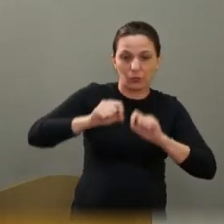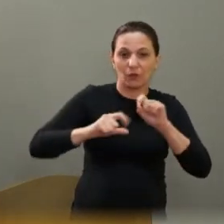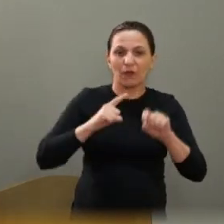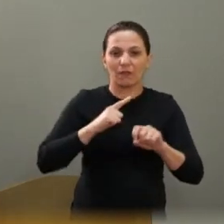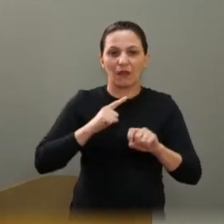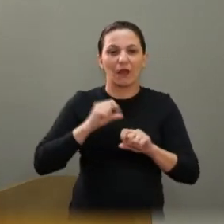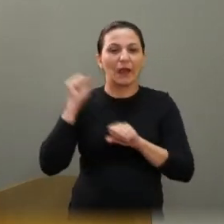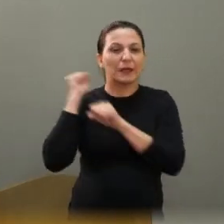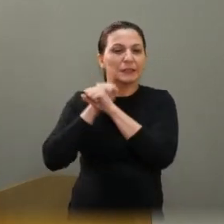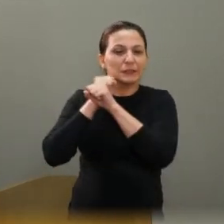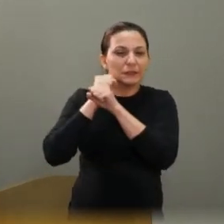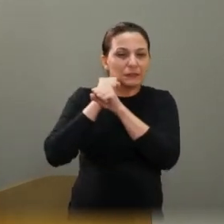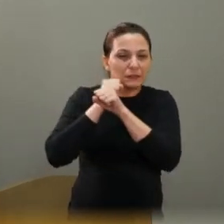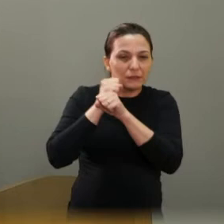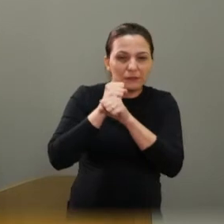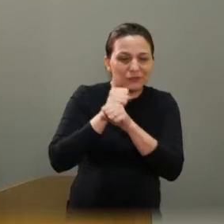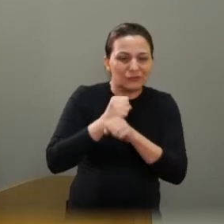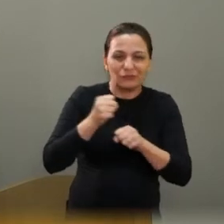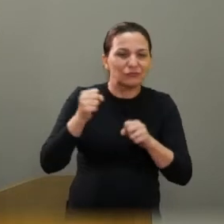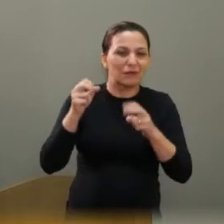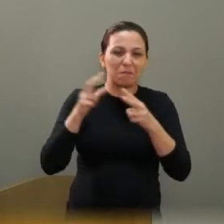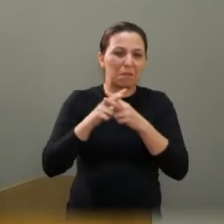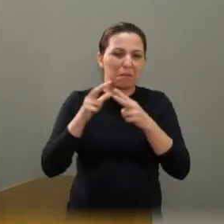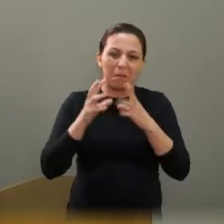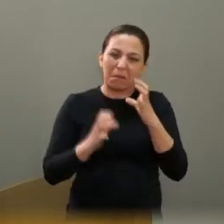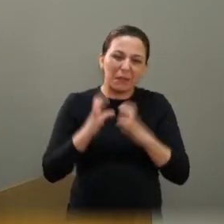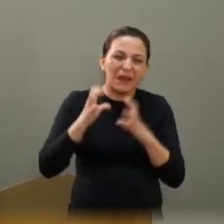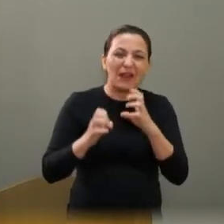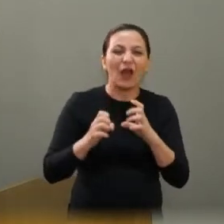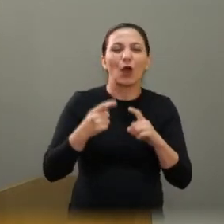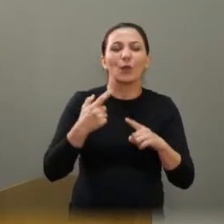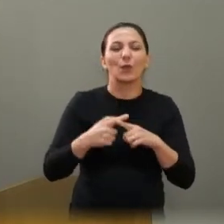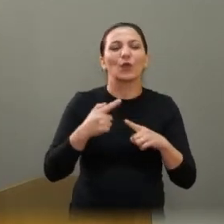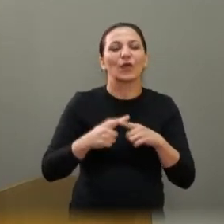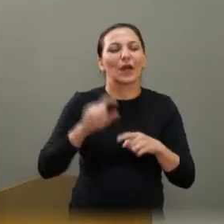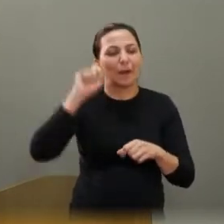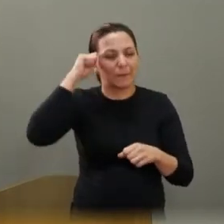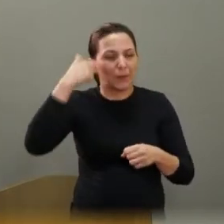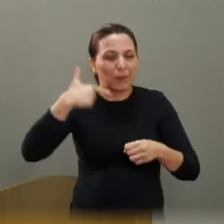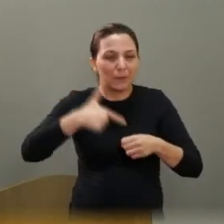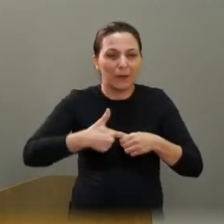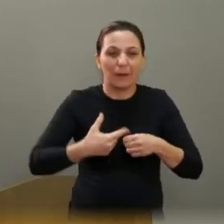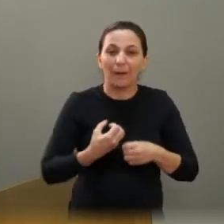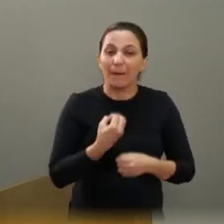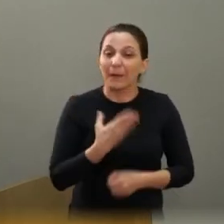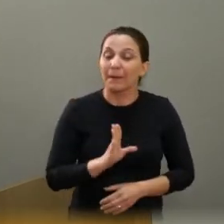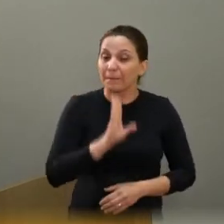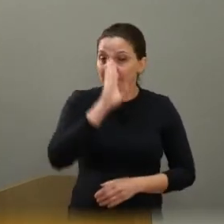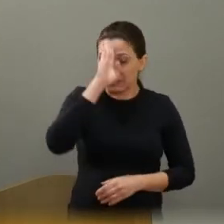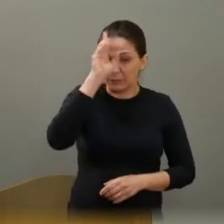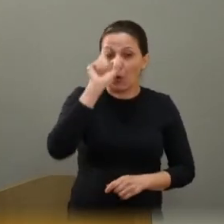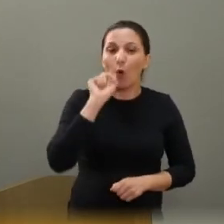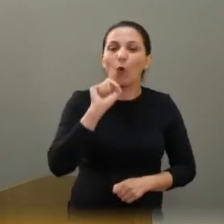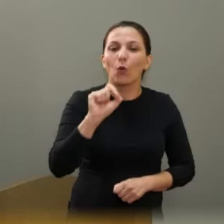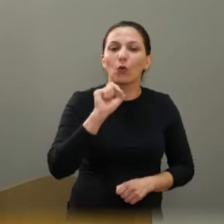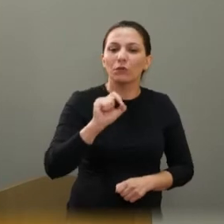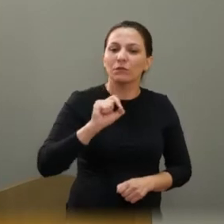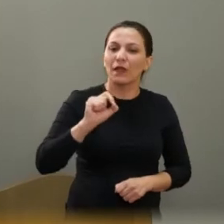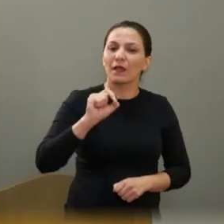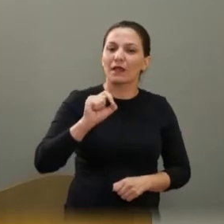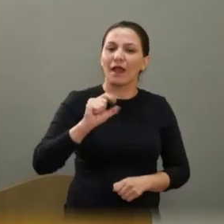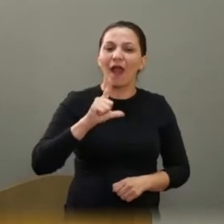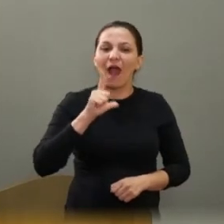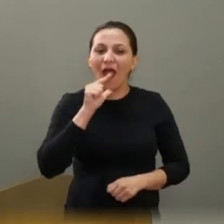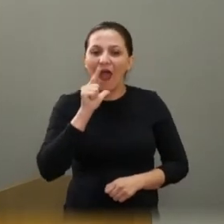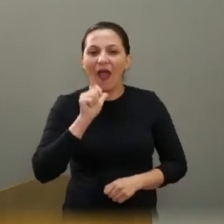e daqui alguns anos não vamos ligar mais pelo petróleo vão brigar pelo bem essencial dessa desse mundo